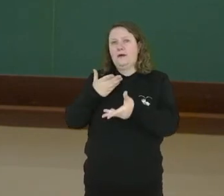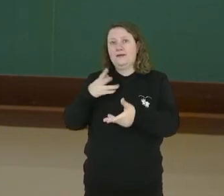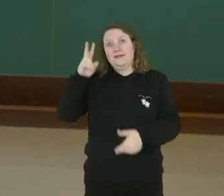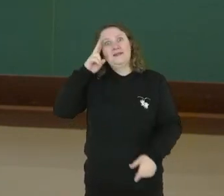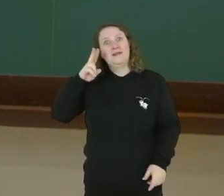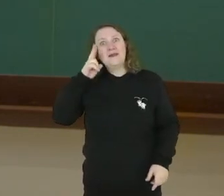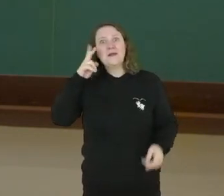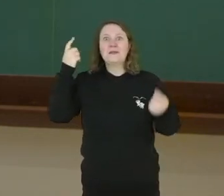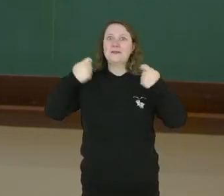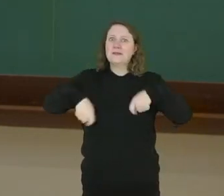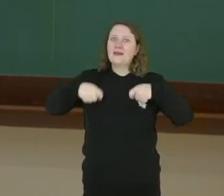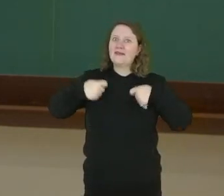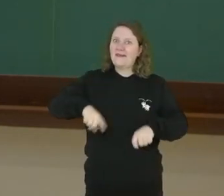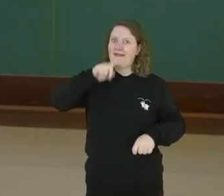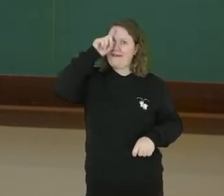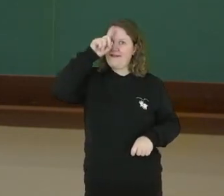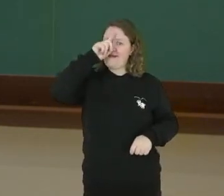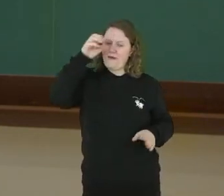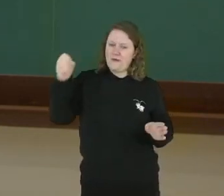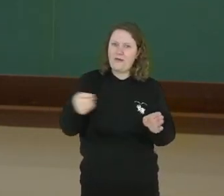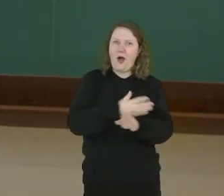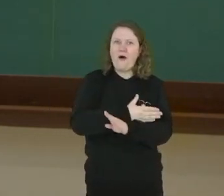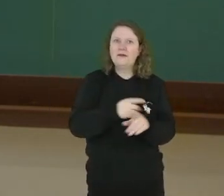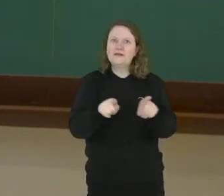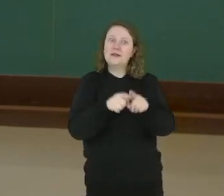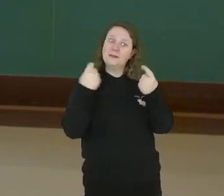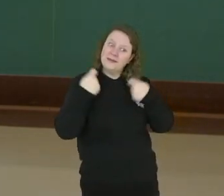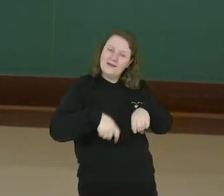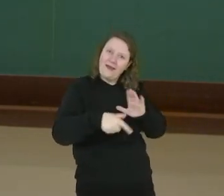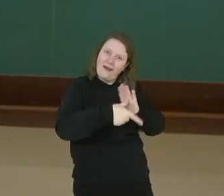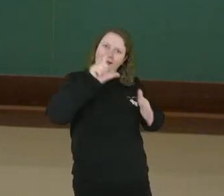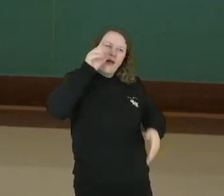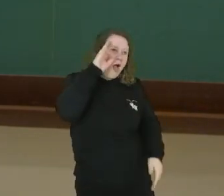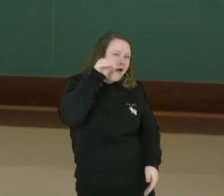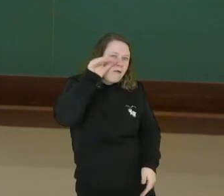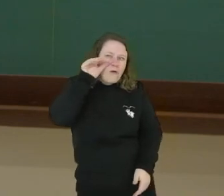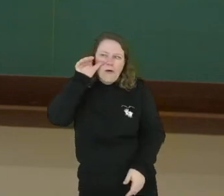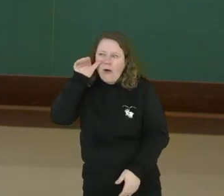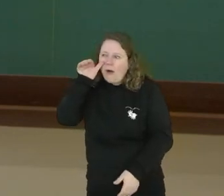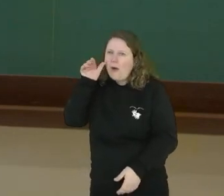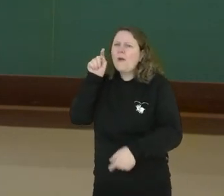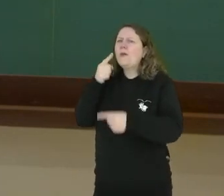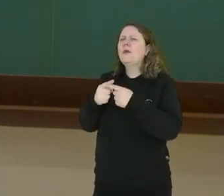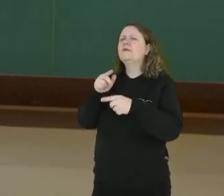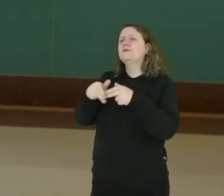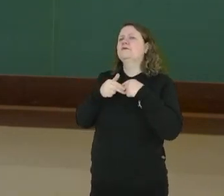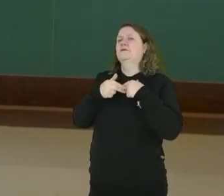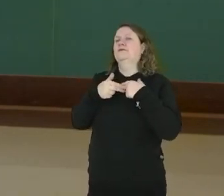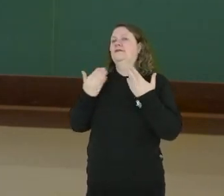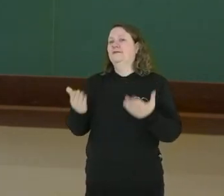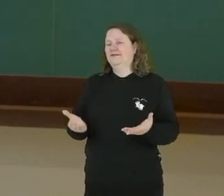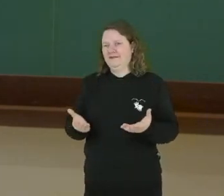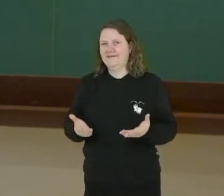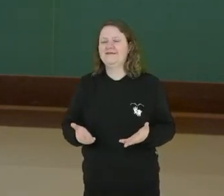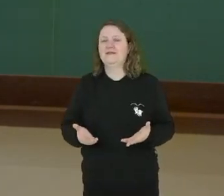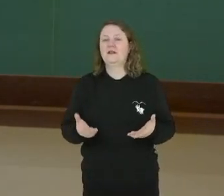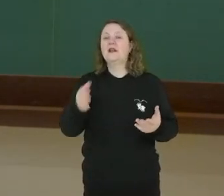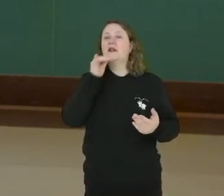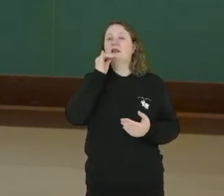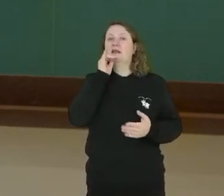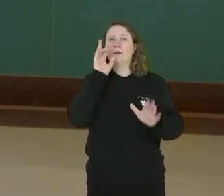ser criativos? Para ser criativos devemos ser curiosos? Para que serve? Para que servem esses jogos? Exemplos de